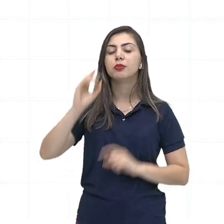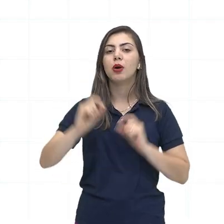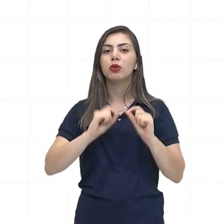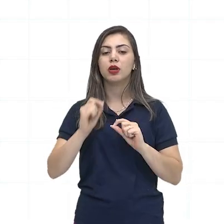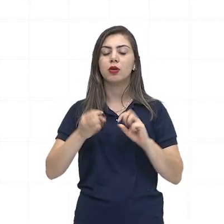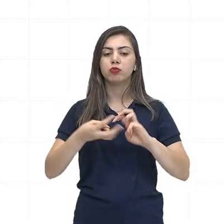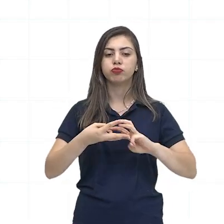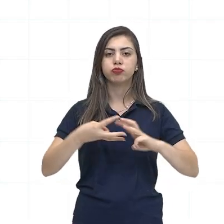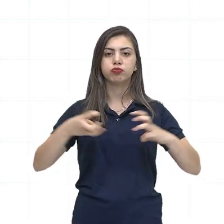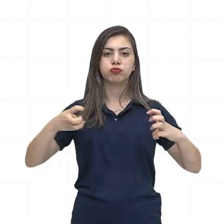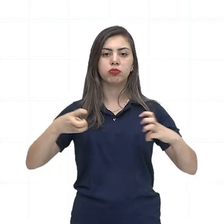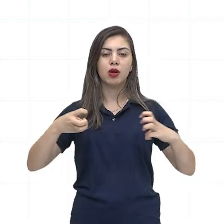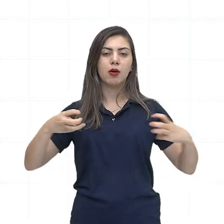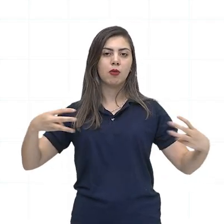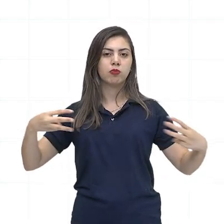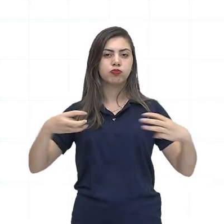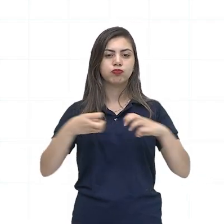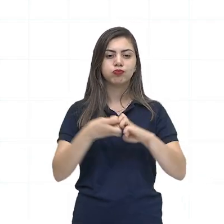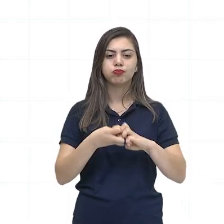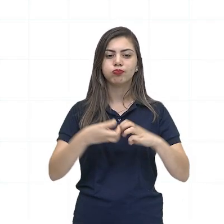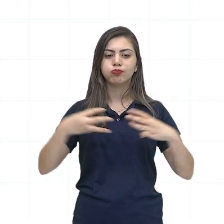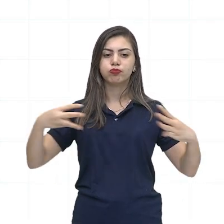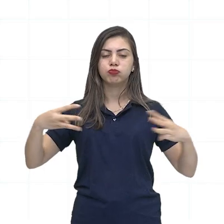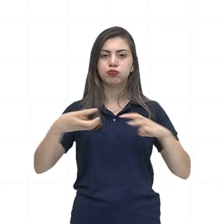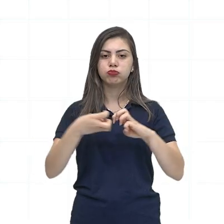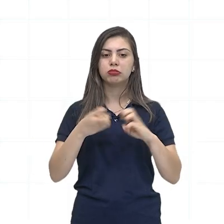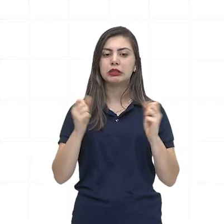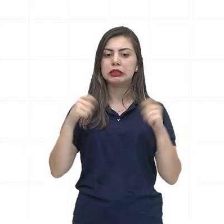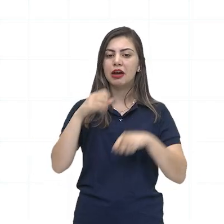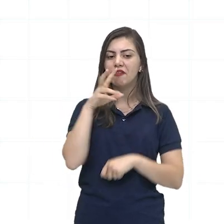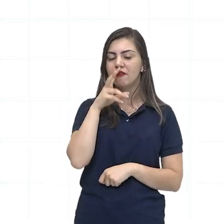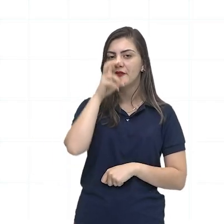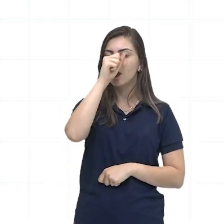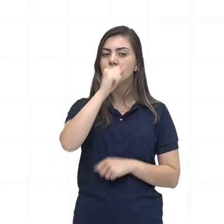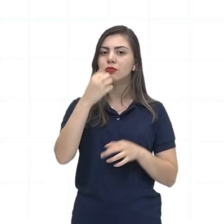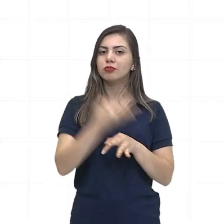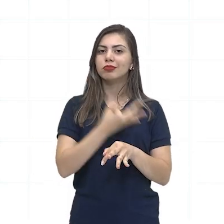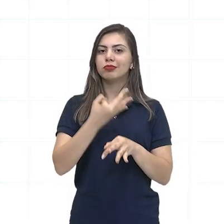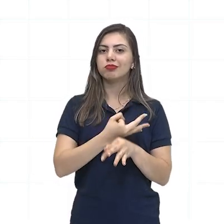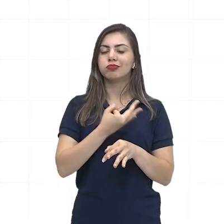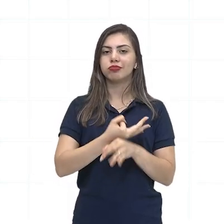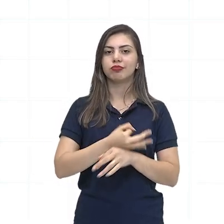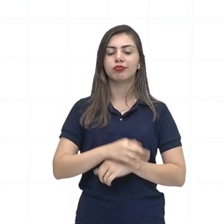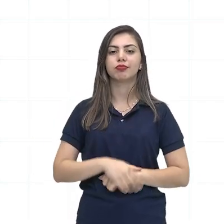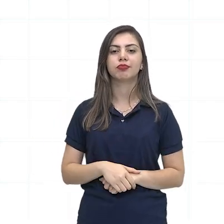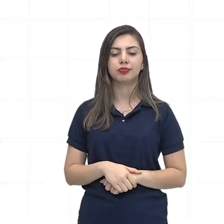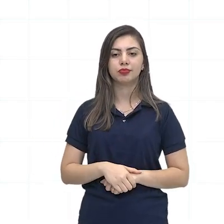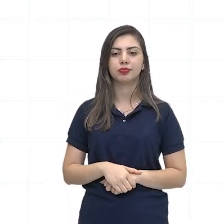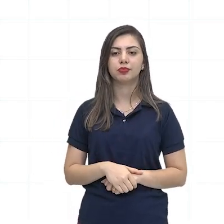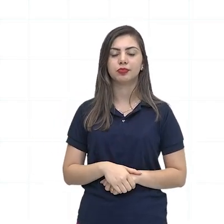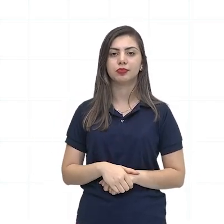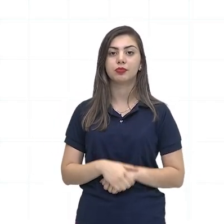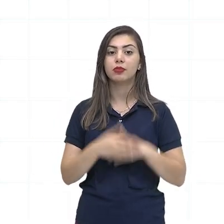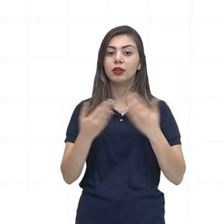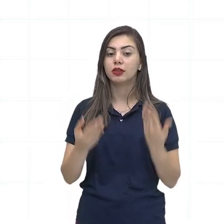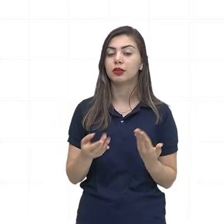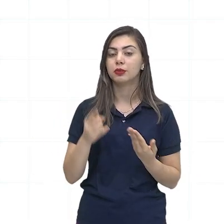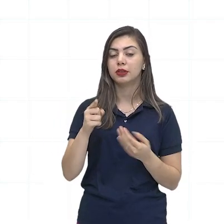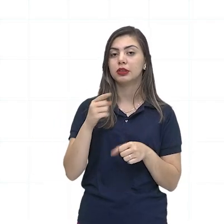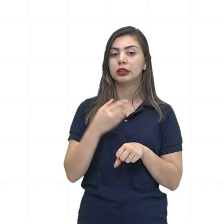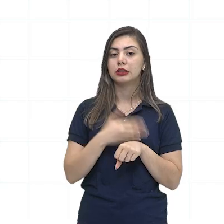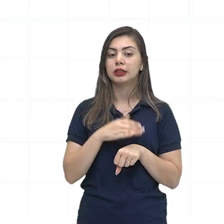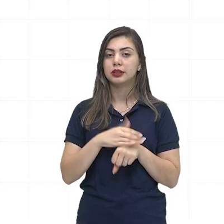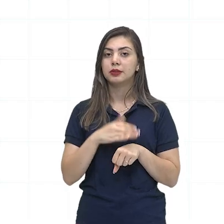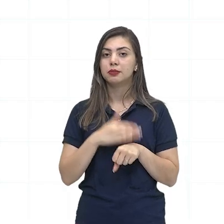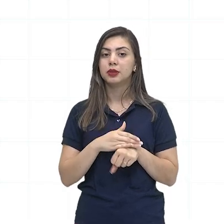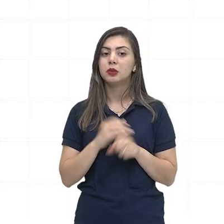objetivo principal é a tonificação dos músculos, aumentando a força e resistência muscular. E para esse